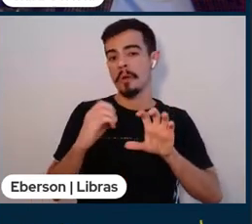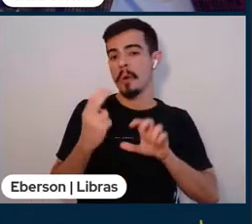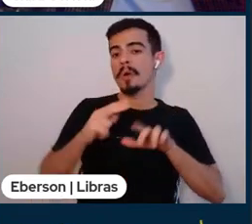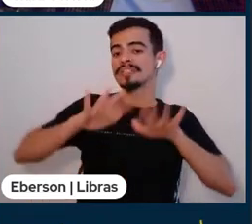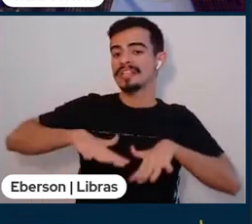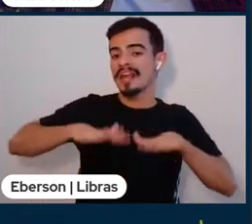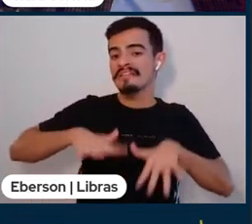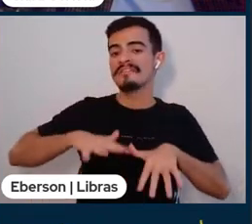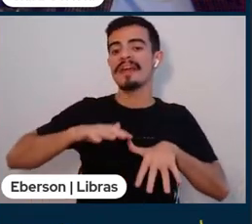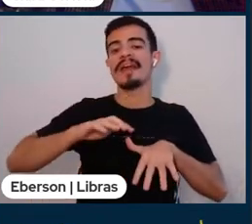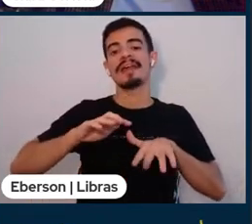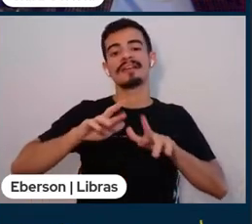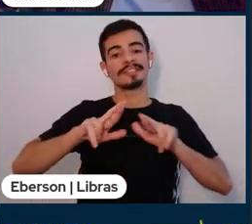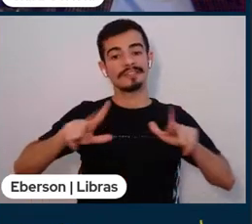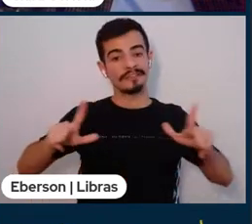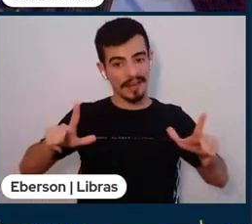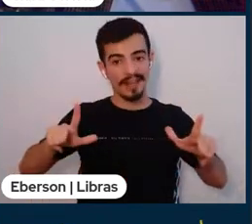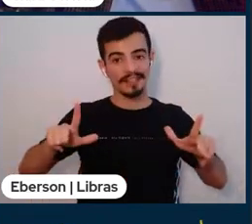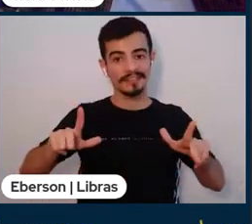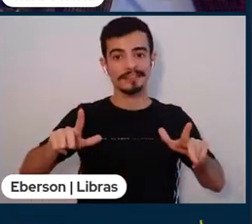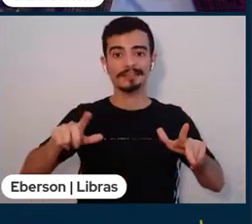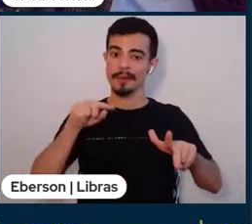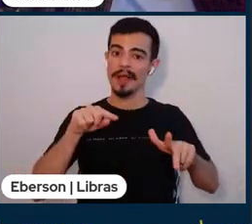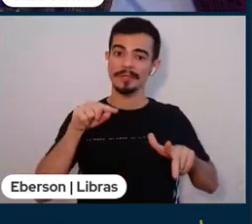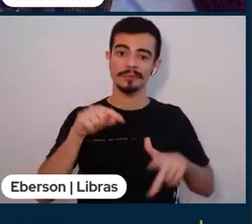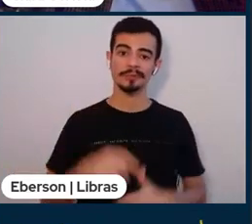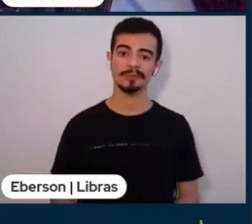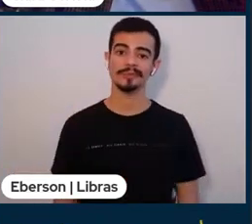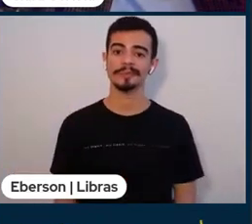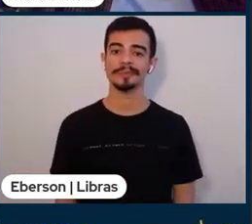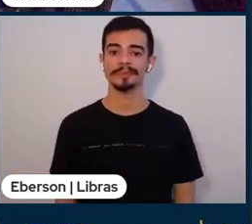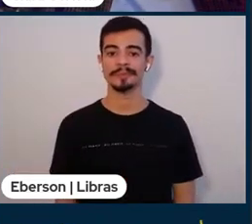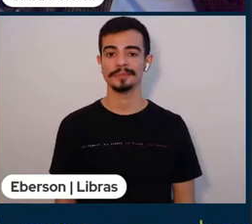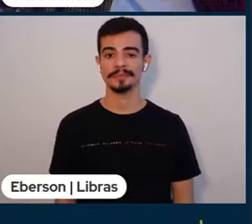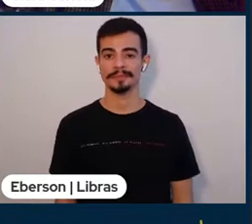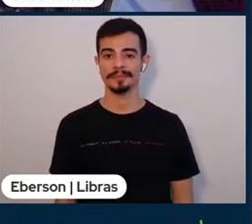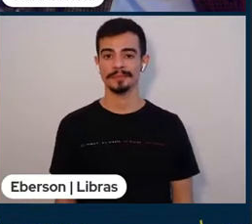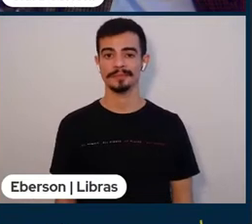maneira diferente. Eu acho que é isso.